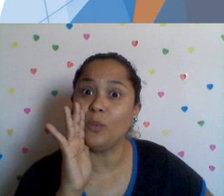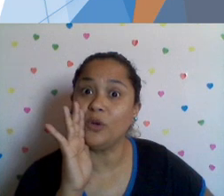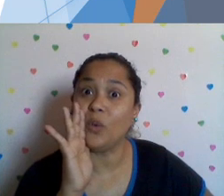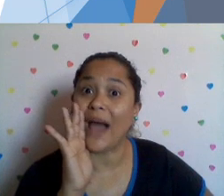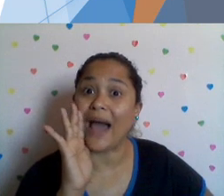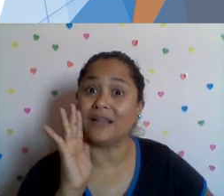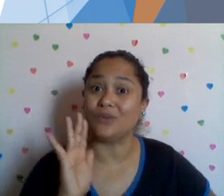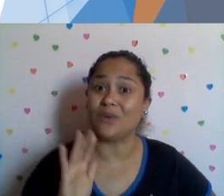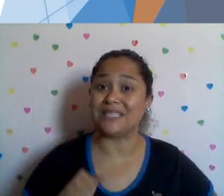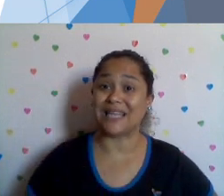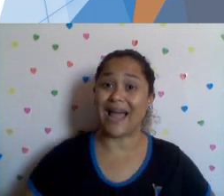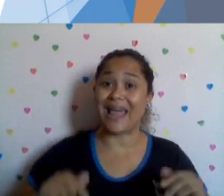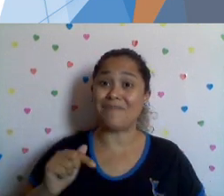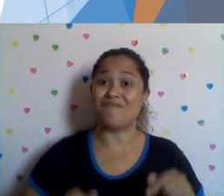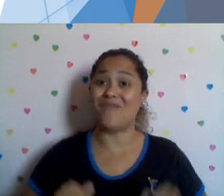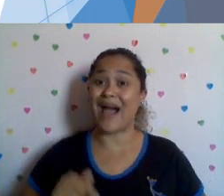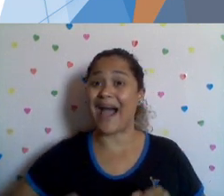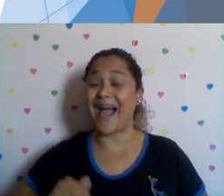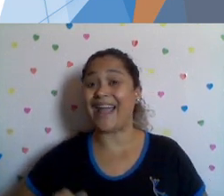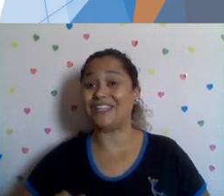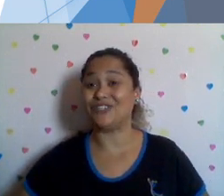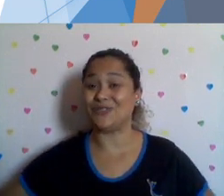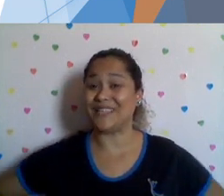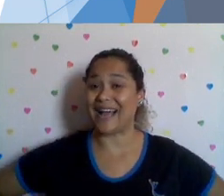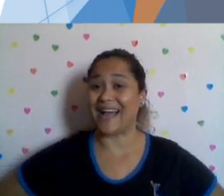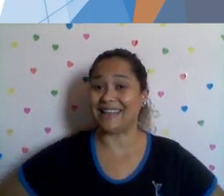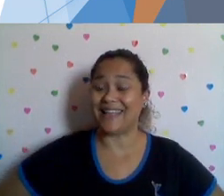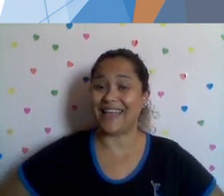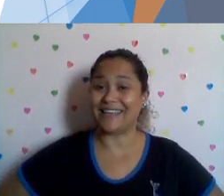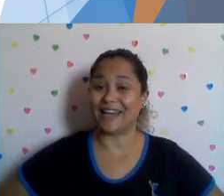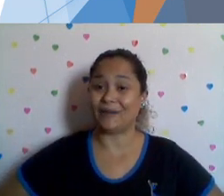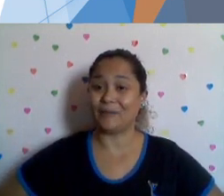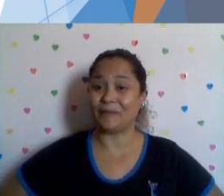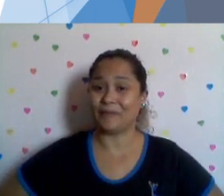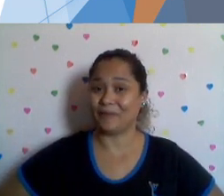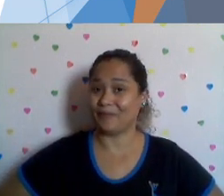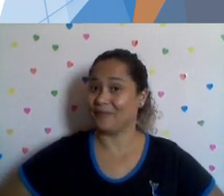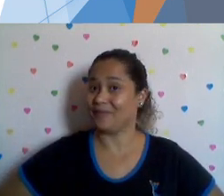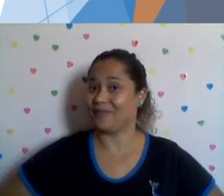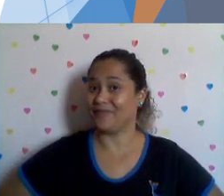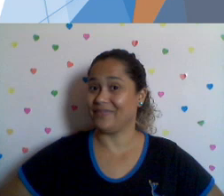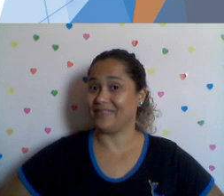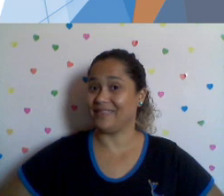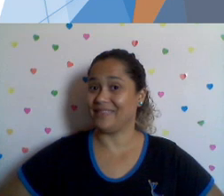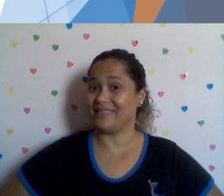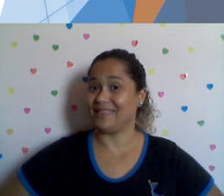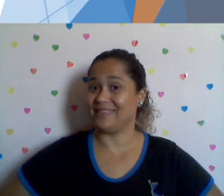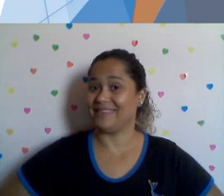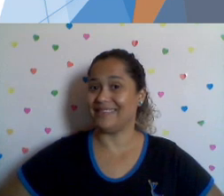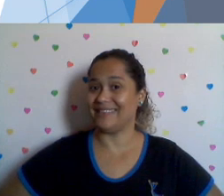Qual número o rato está embaixo da cadeira?